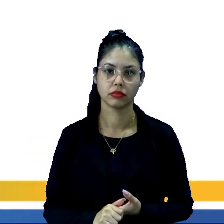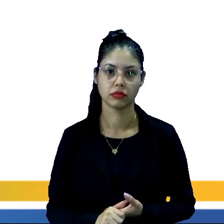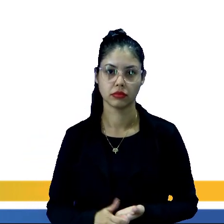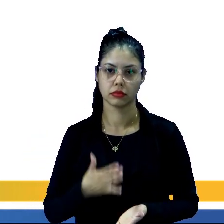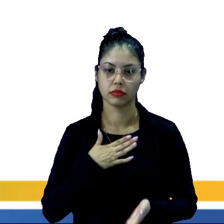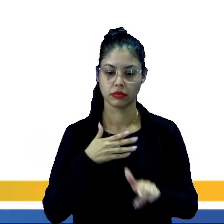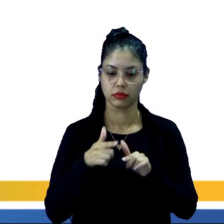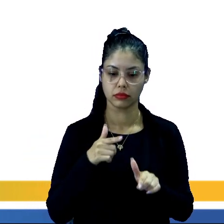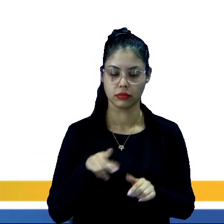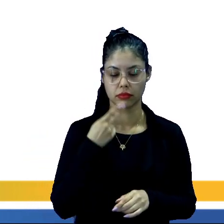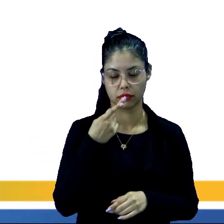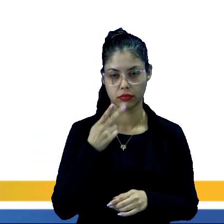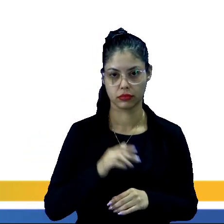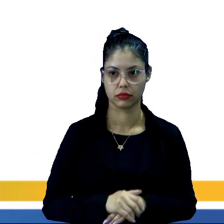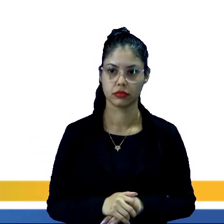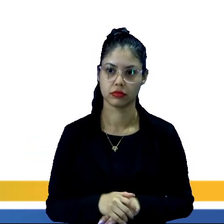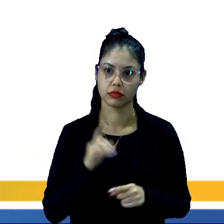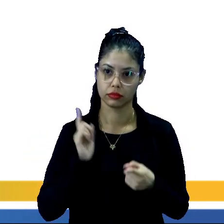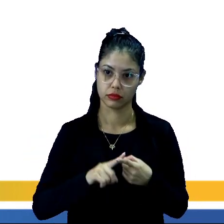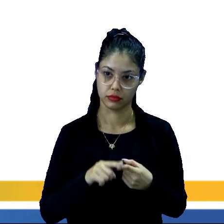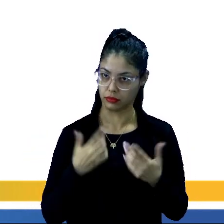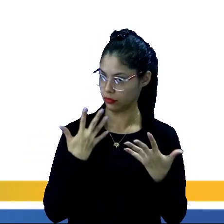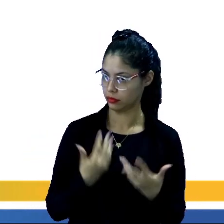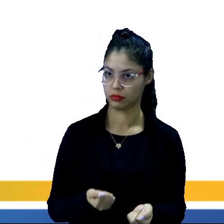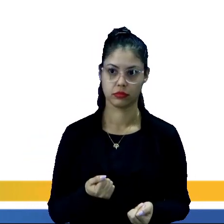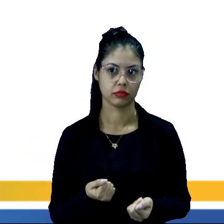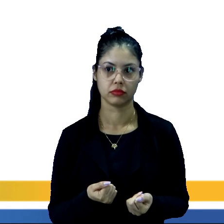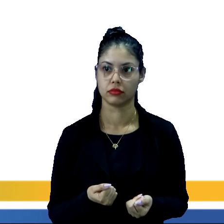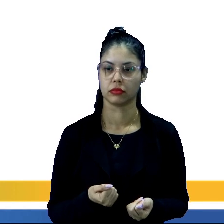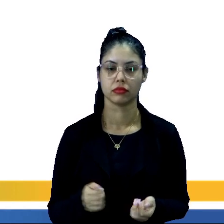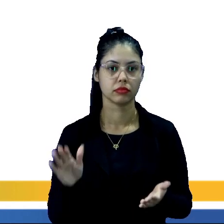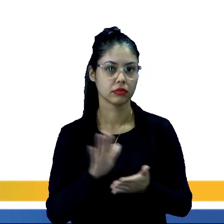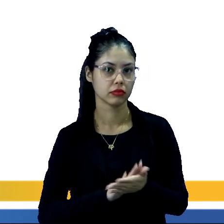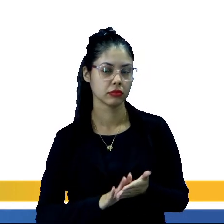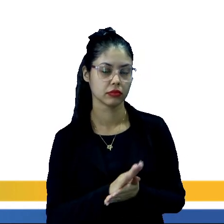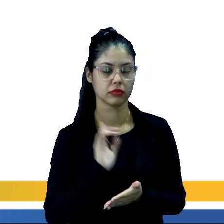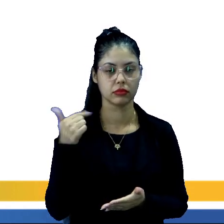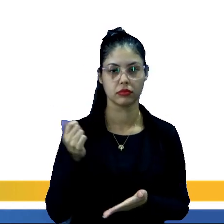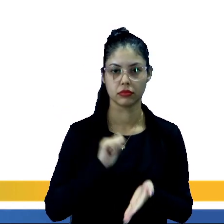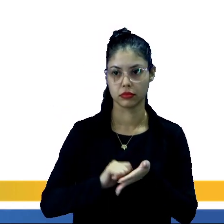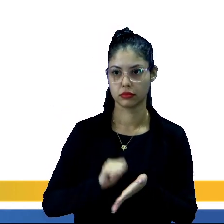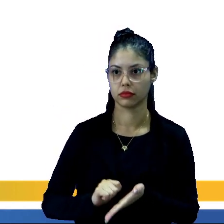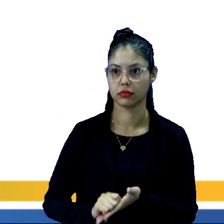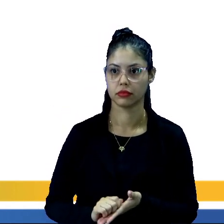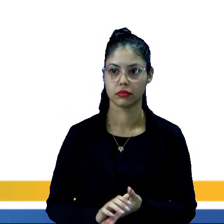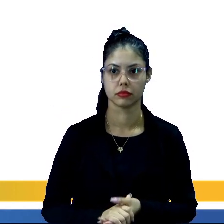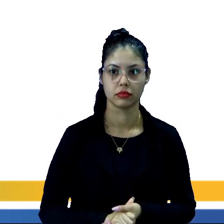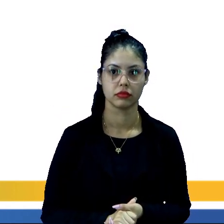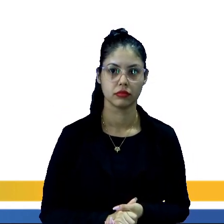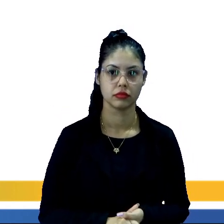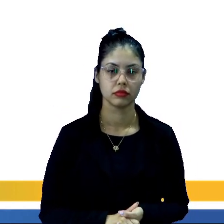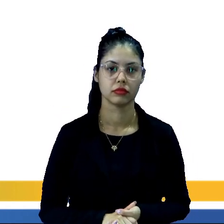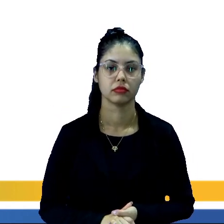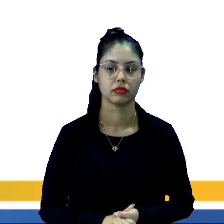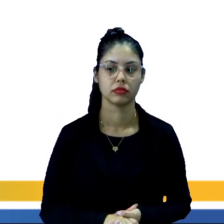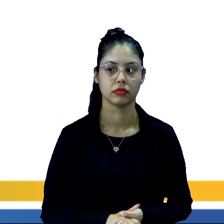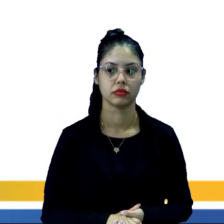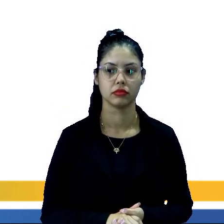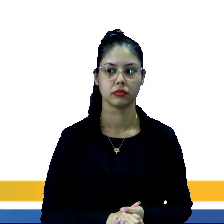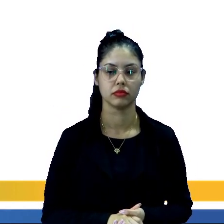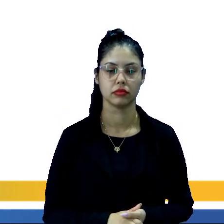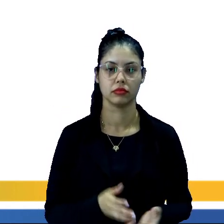criticaram o meu trabalho realizado, porque não estão de acordo com nada daquilo que eu escrevi.